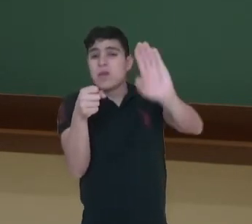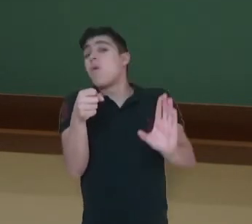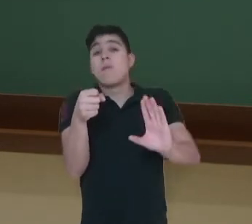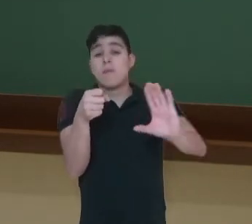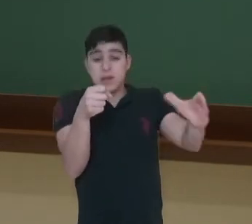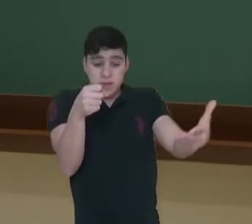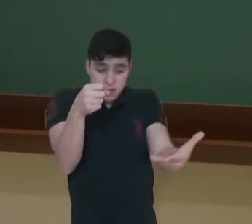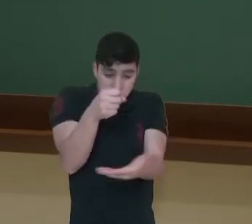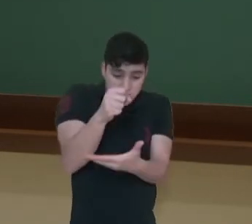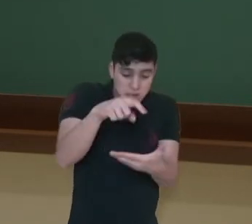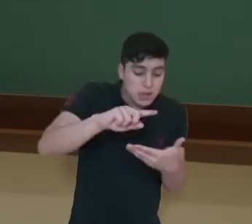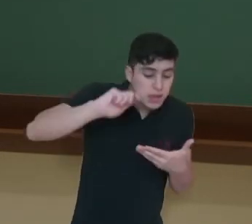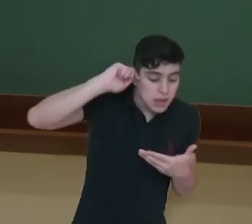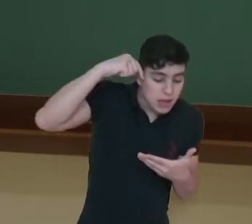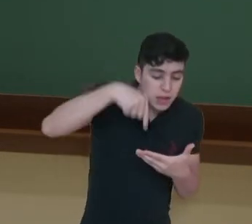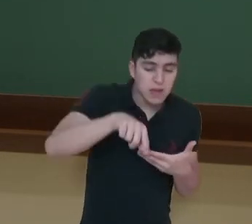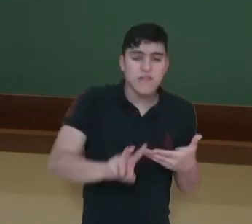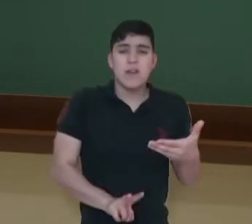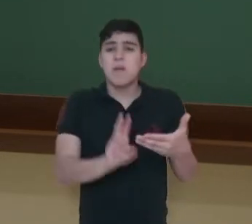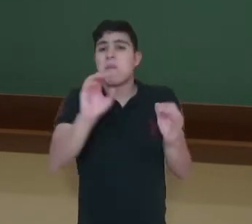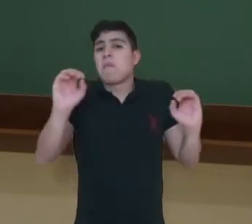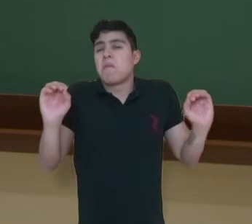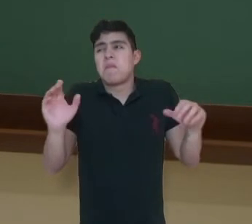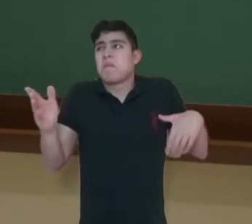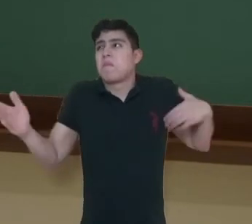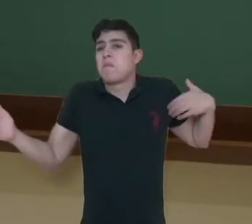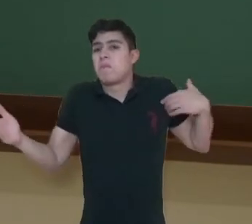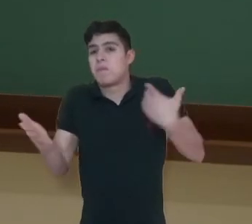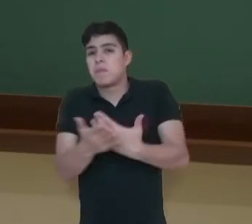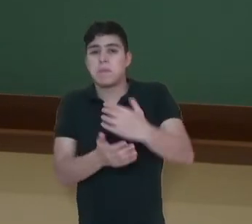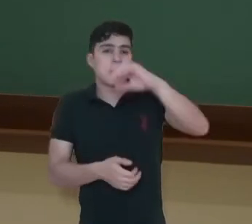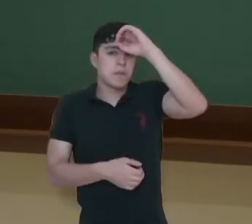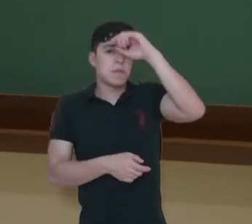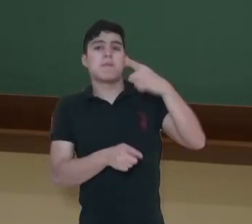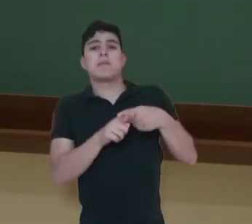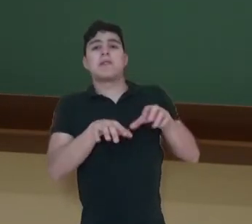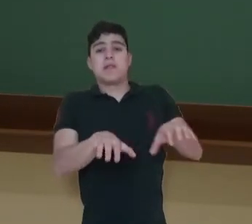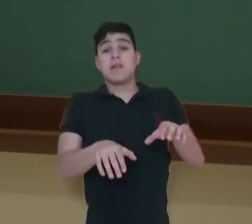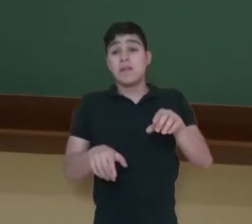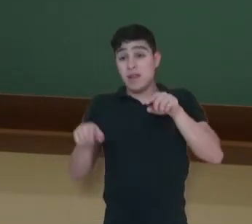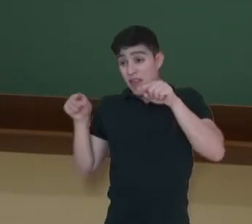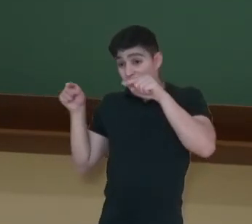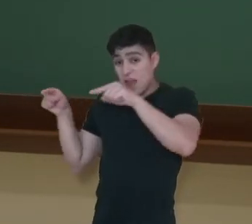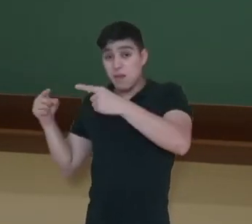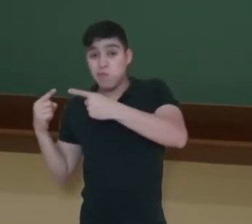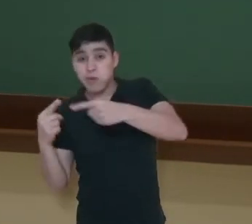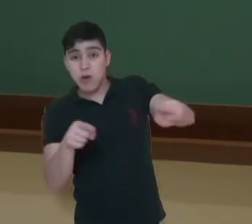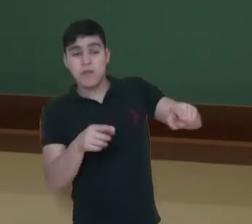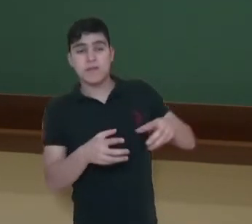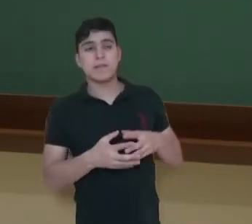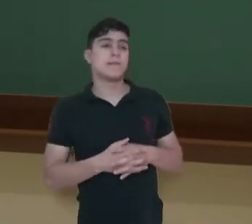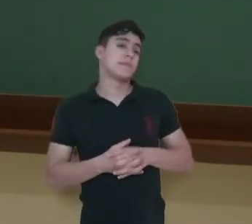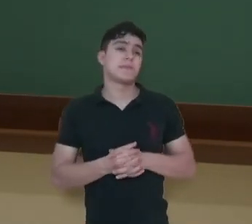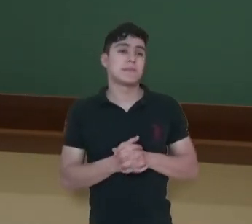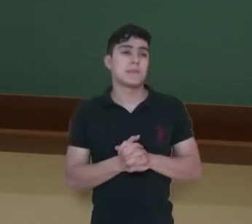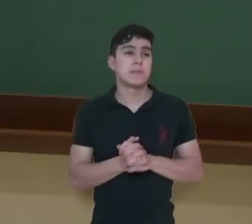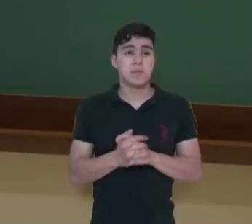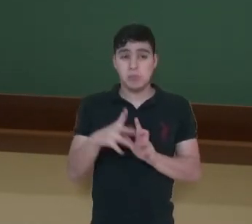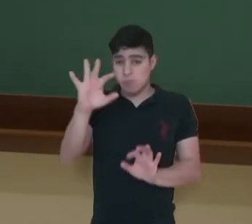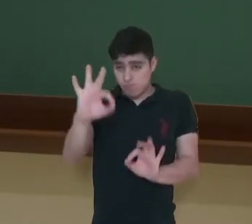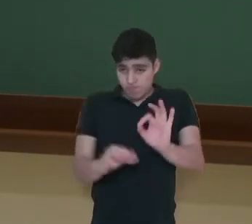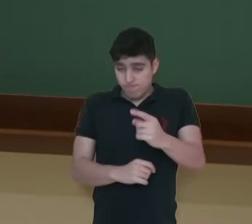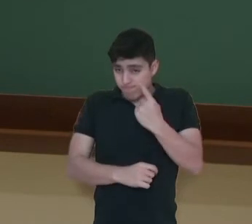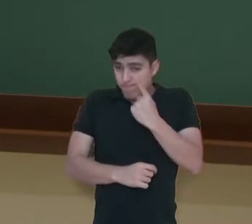e tão mal valorizado, não sei por que isso, até hoje não entendo por quê, mas ele traz esse alerta. Ele faz a produção desse álbum